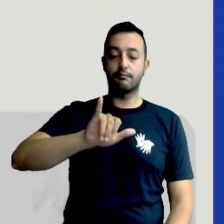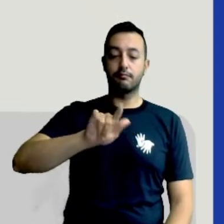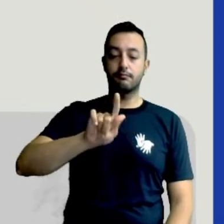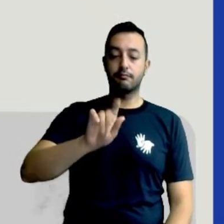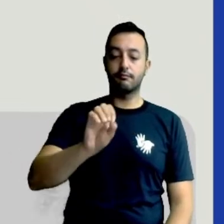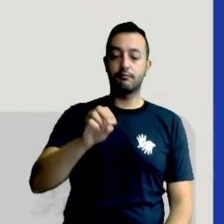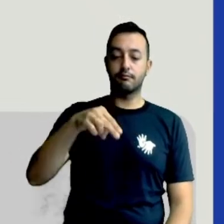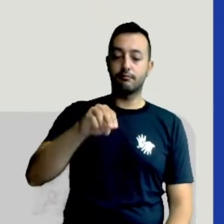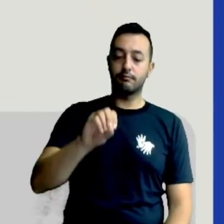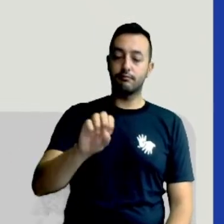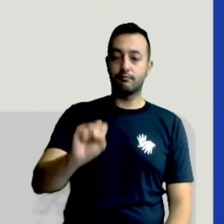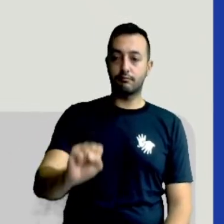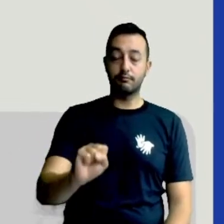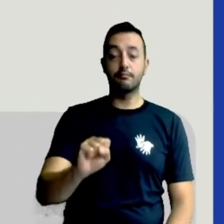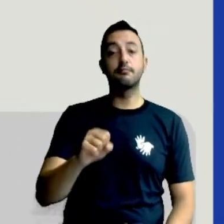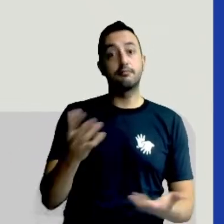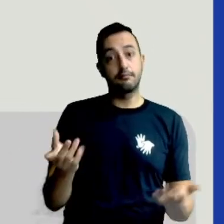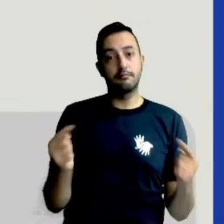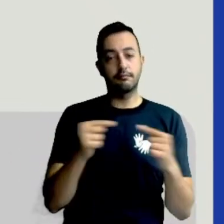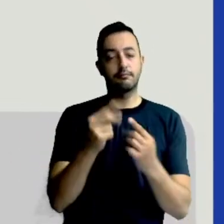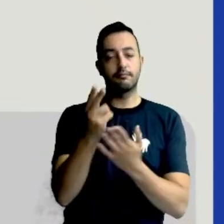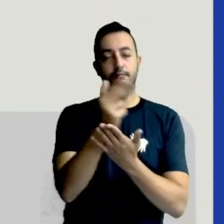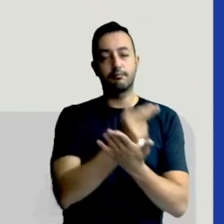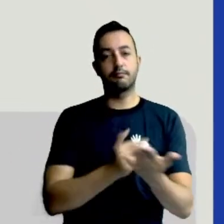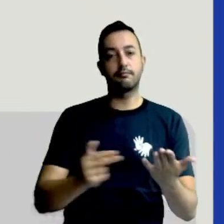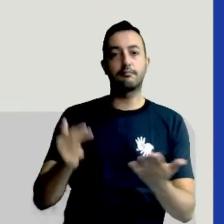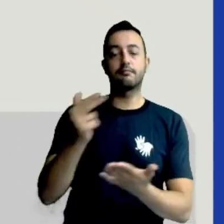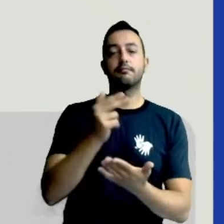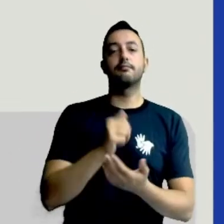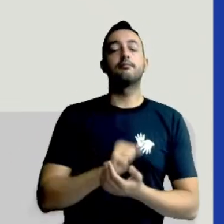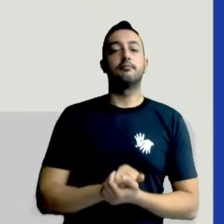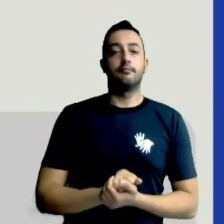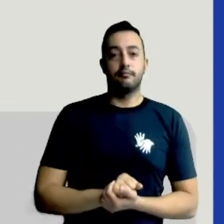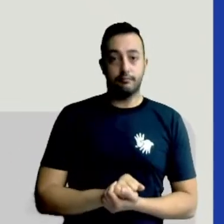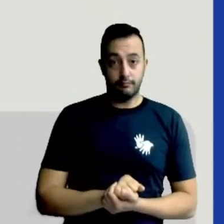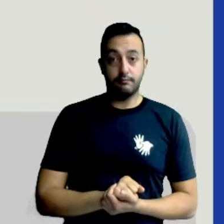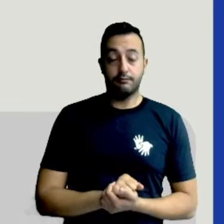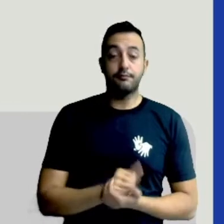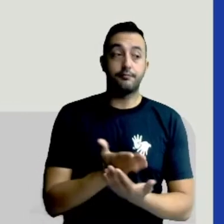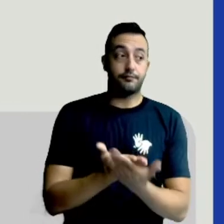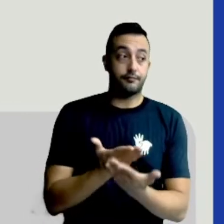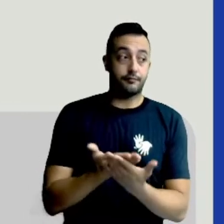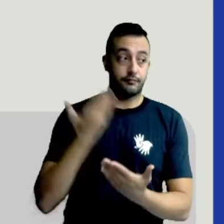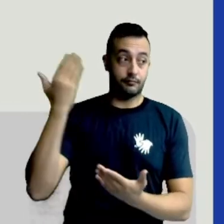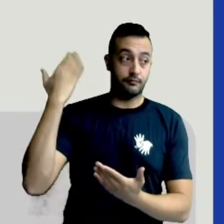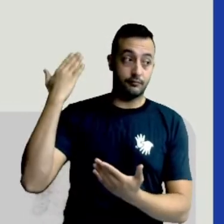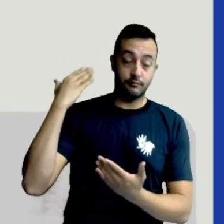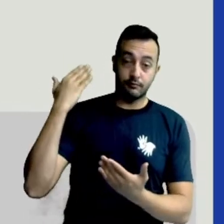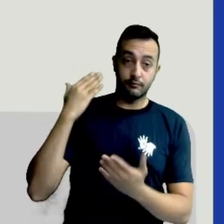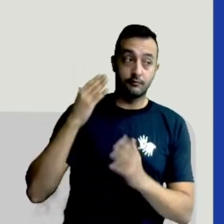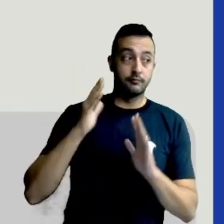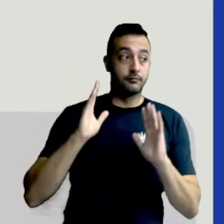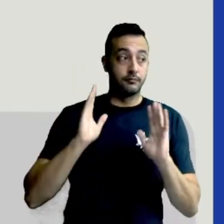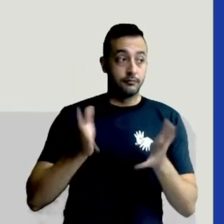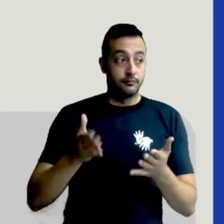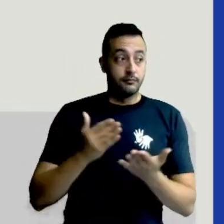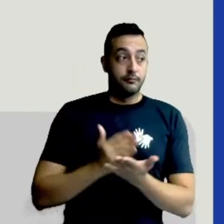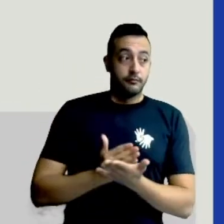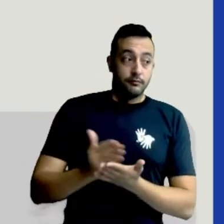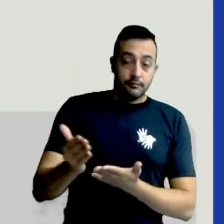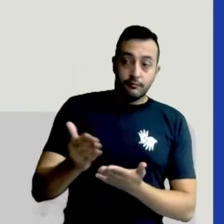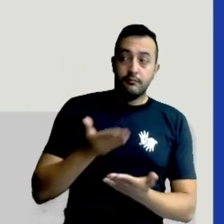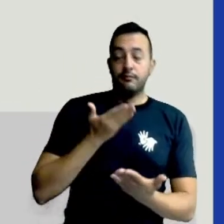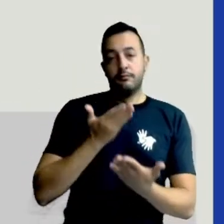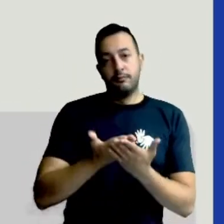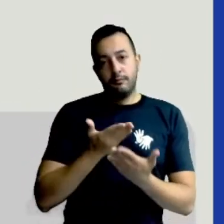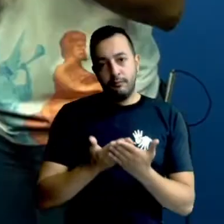dos polígonos, o conteúdo lá de geometria. Na aula passada, nós já começamos a fazer o